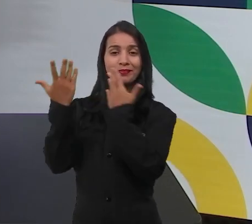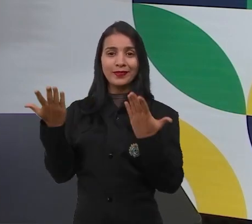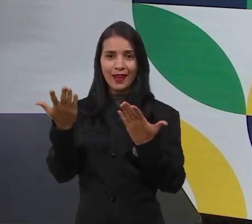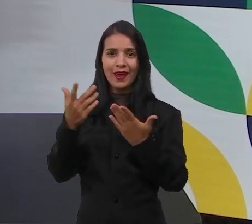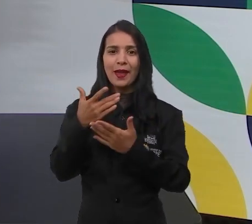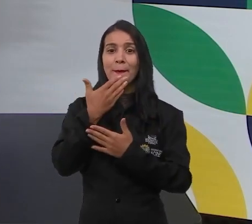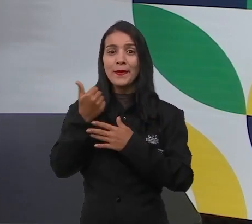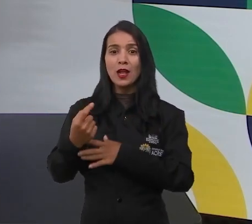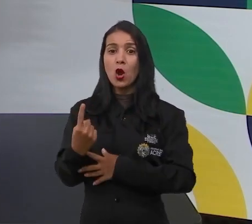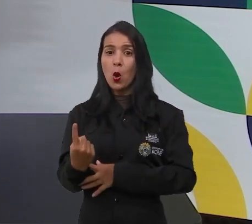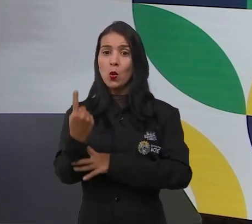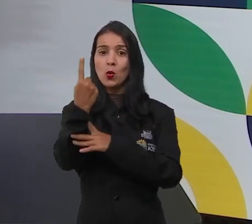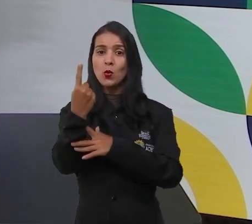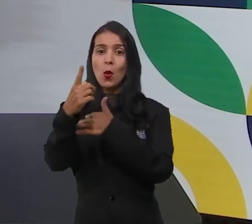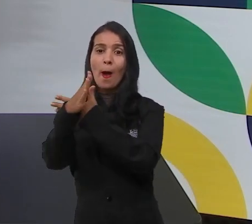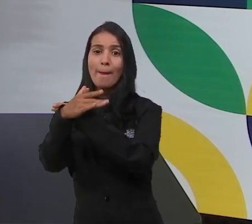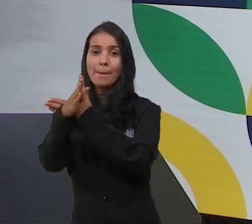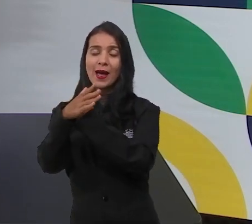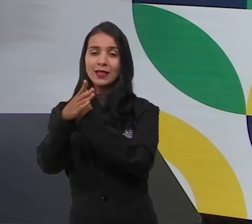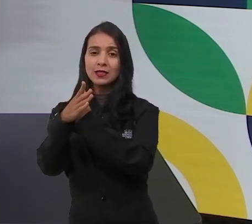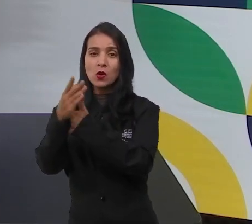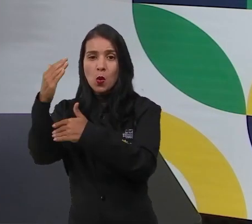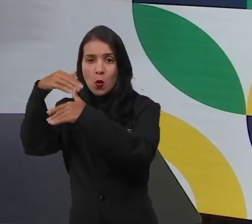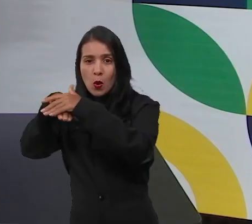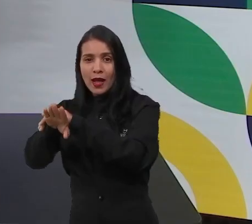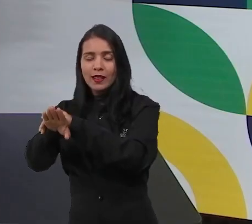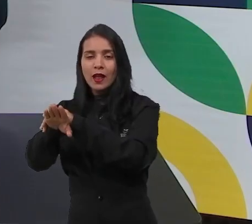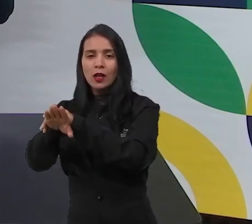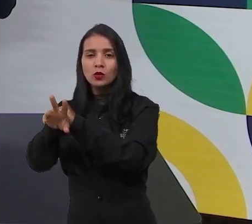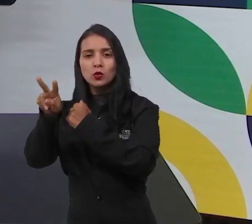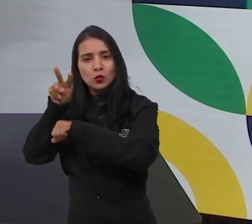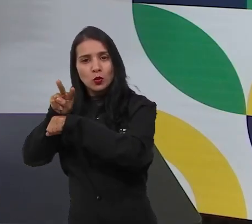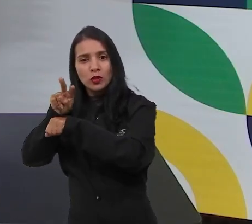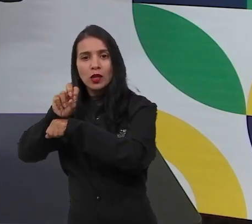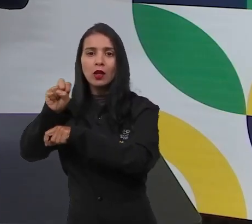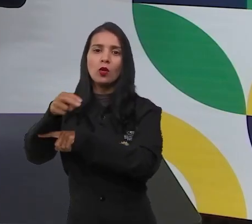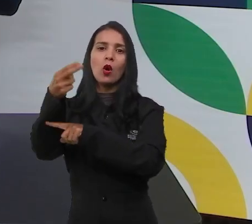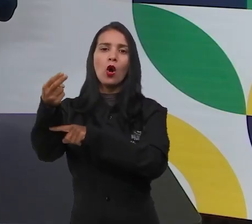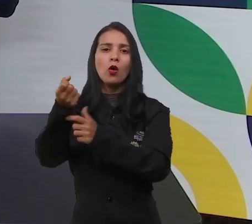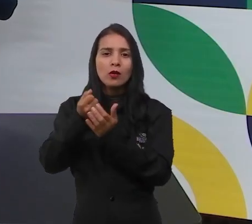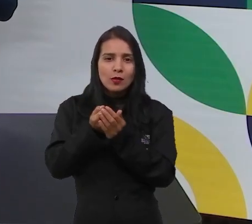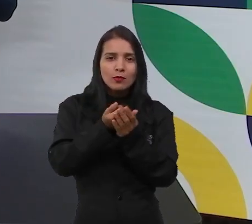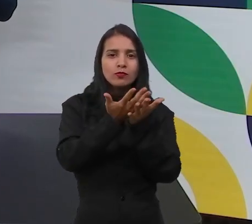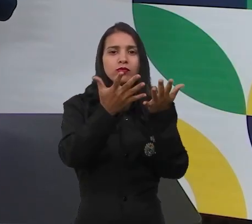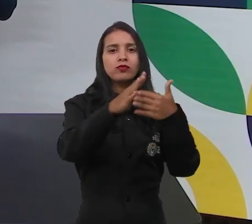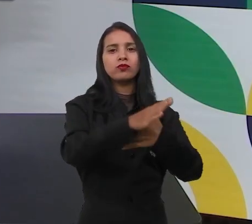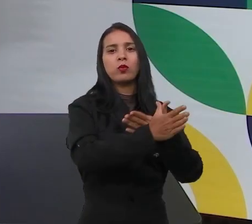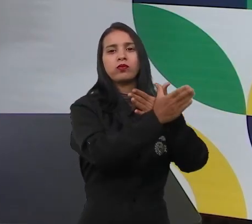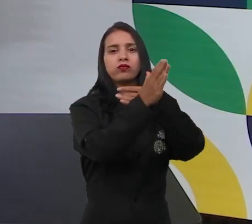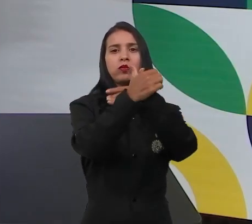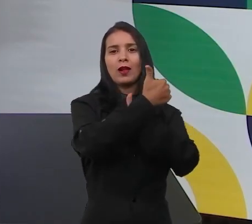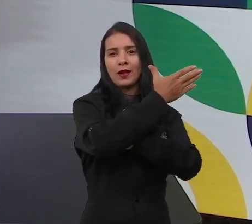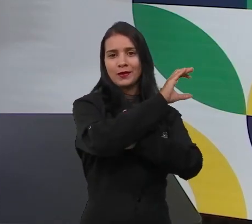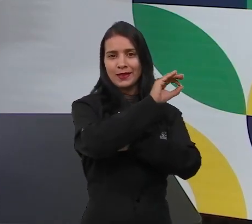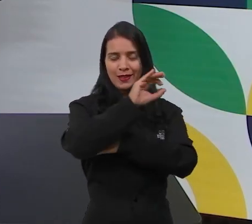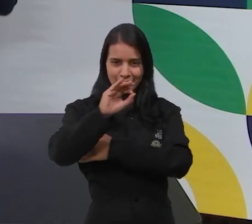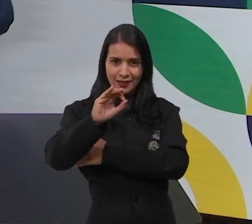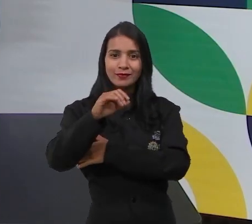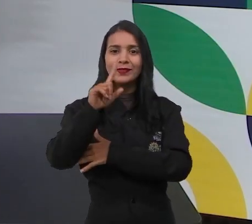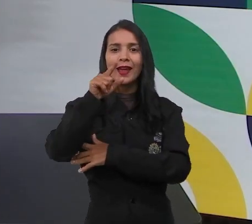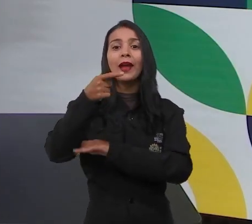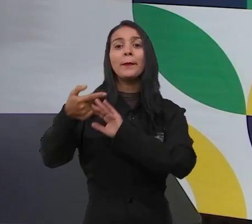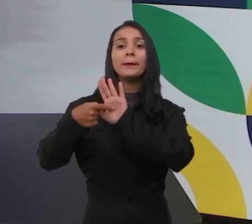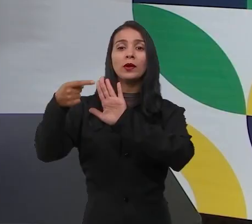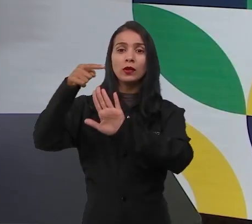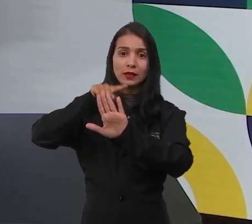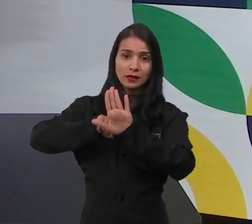diz que é melhor você garantir aquilo que você já tem do que você jogar aquilo que você já tem fora em busca daquilo que você